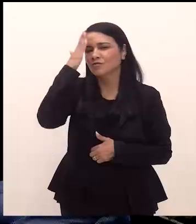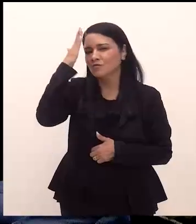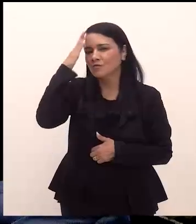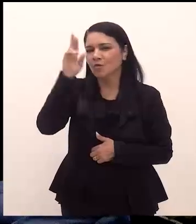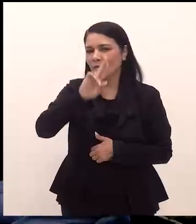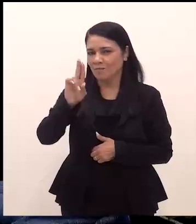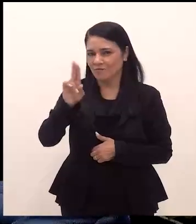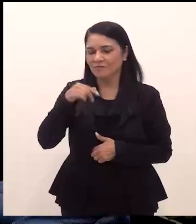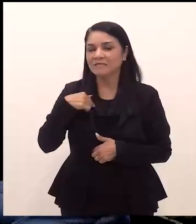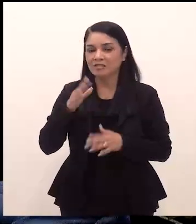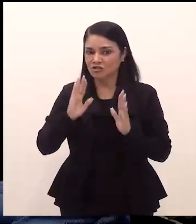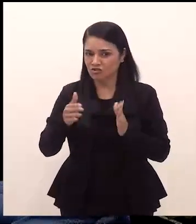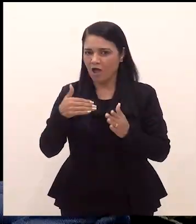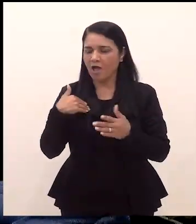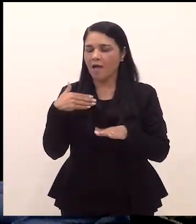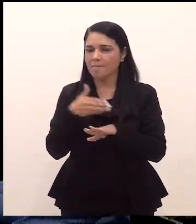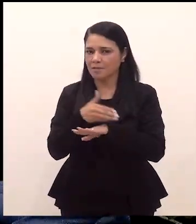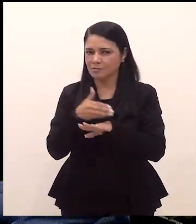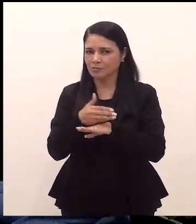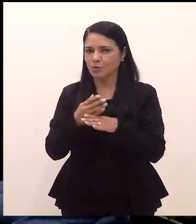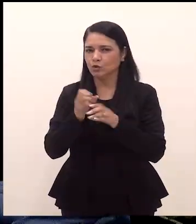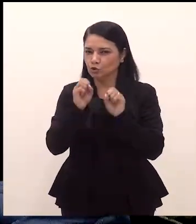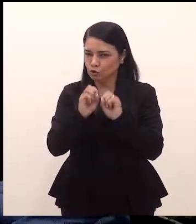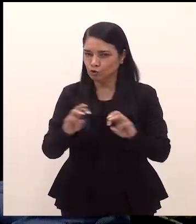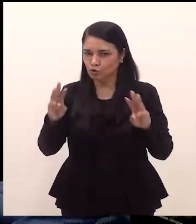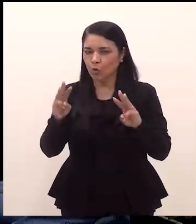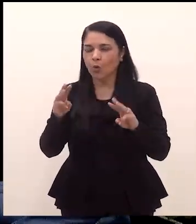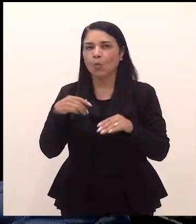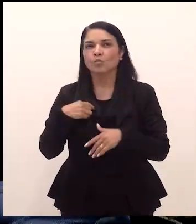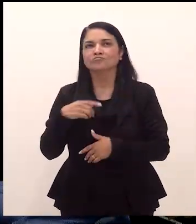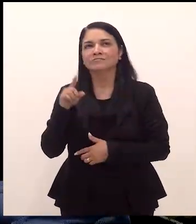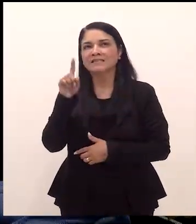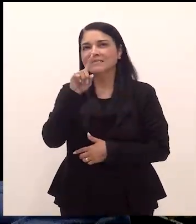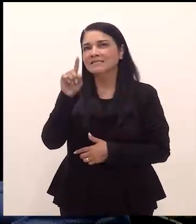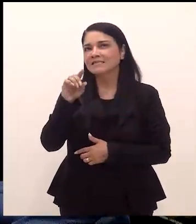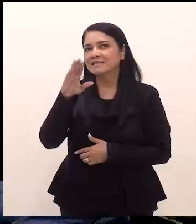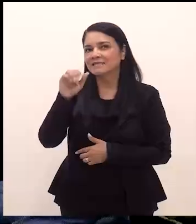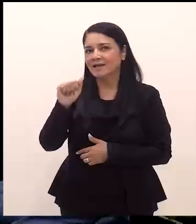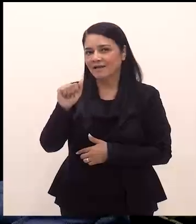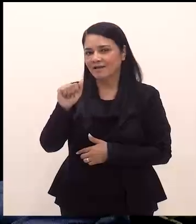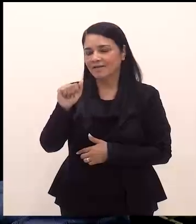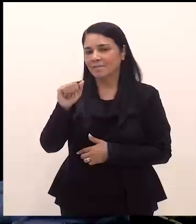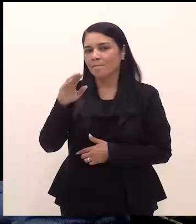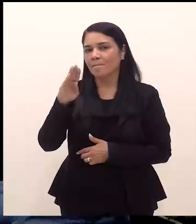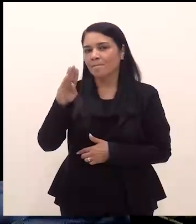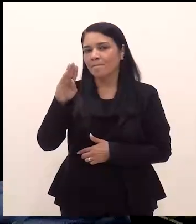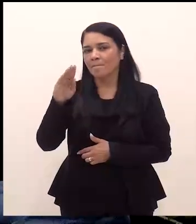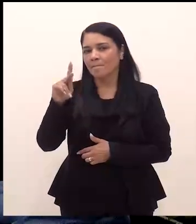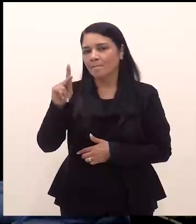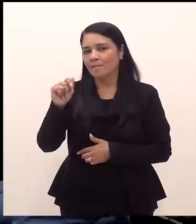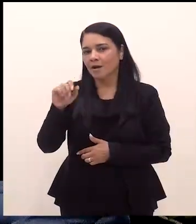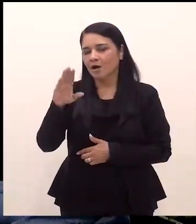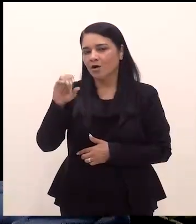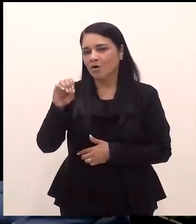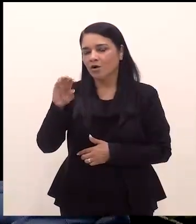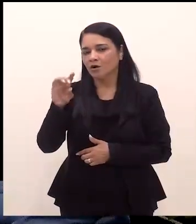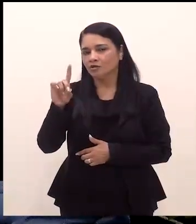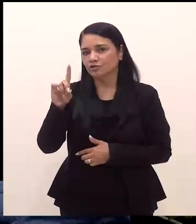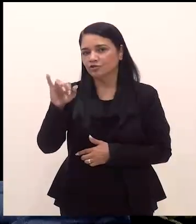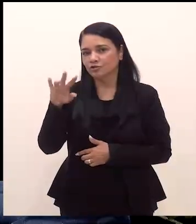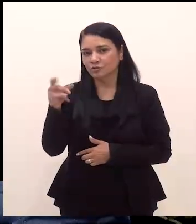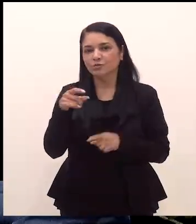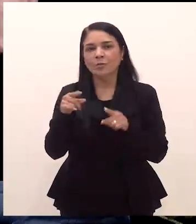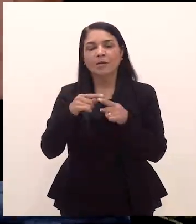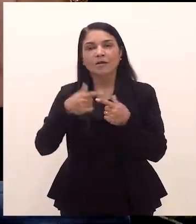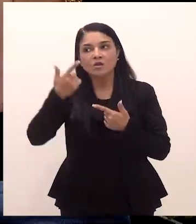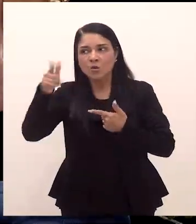balaio? Porque você tocou com muita gente, de Zeca Pagodinho a, vamos colocar, Léo Gandman, por exemplo,